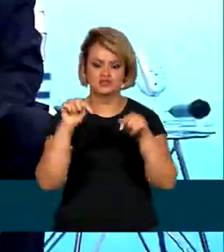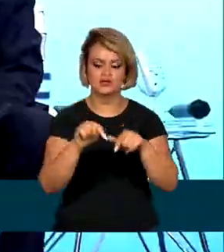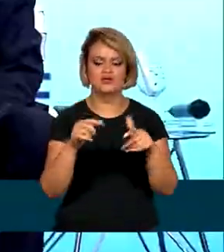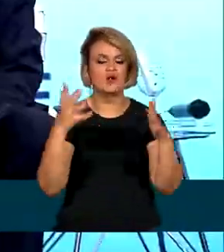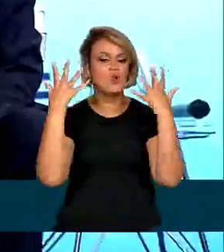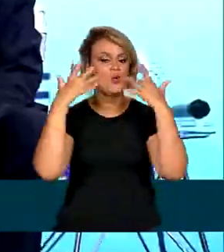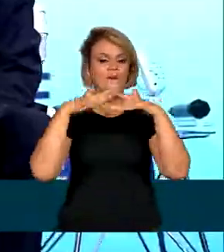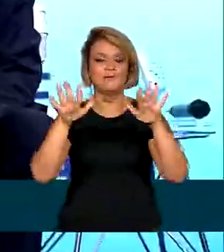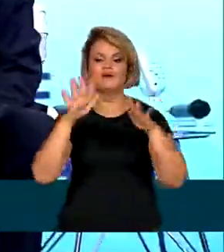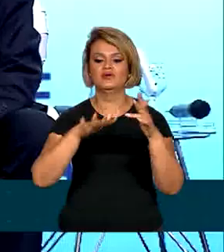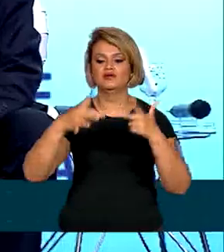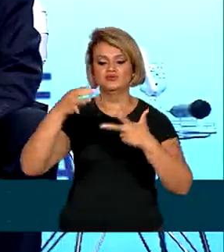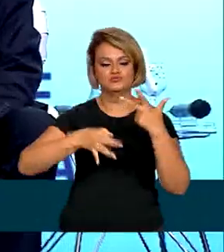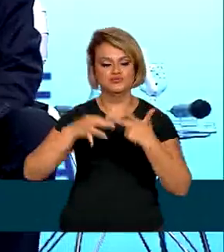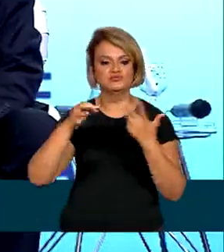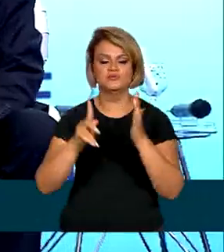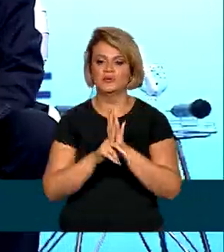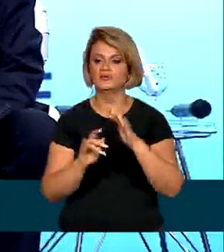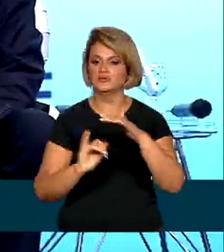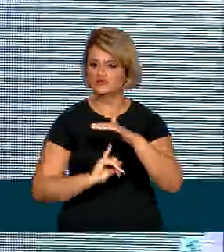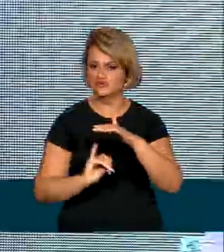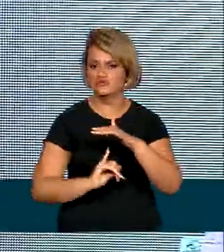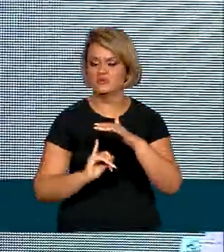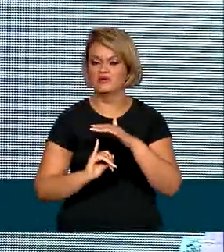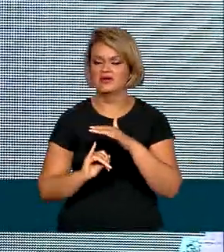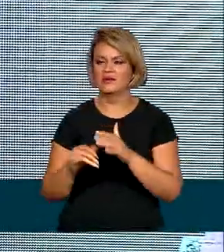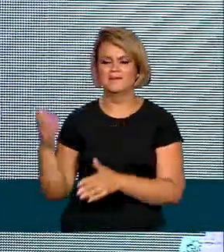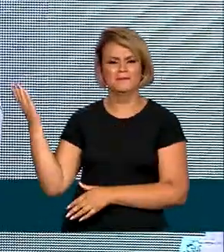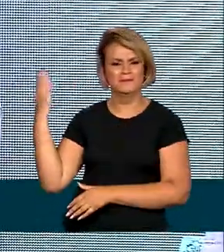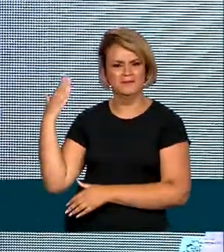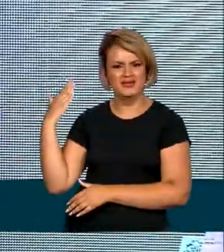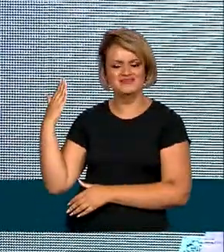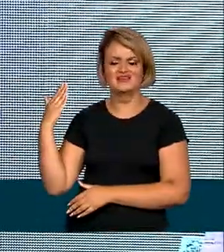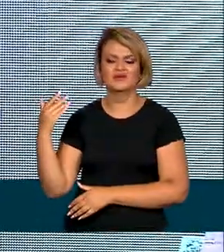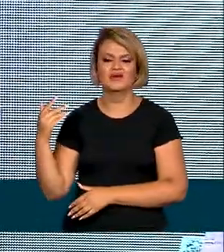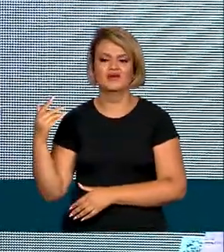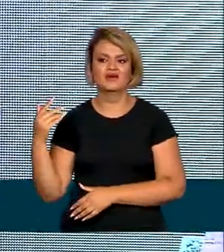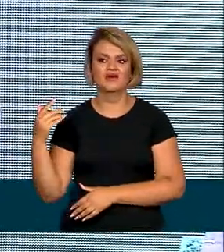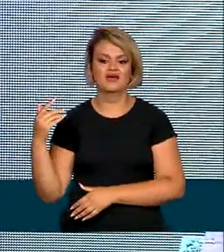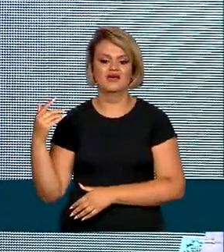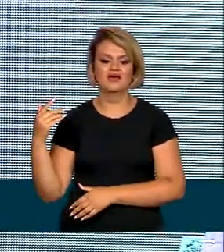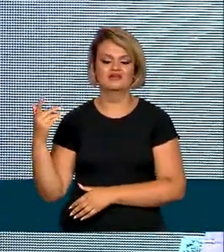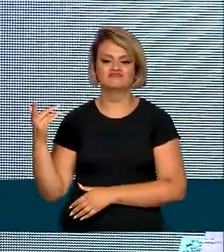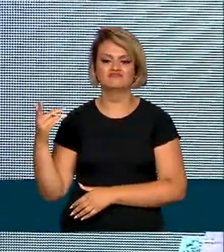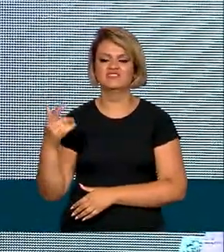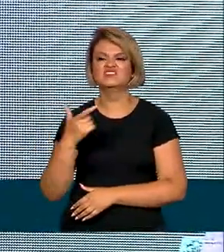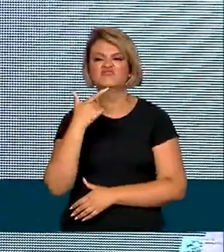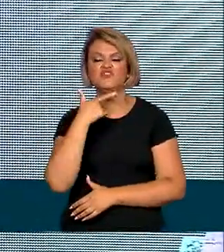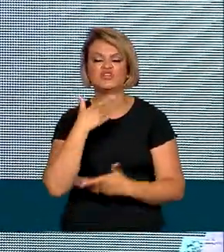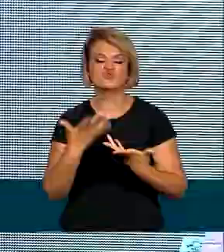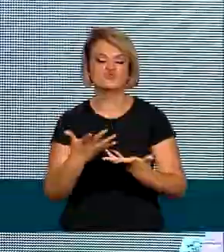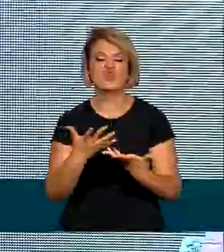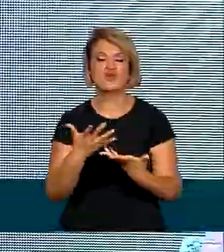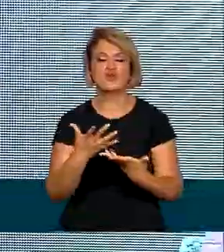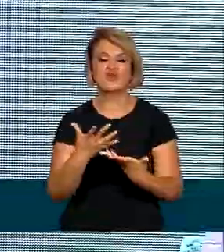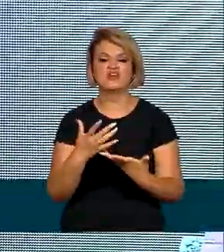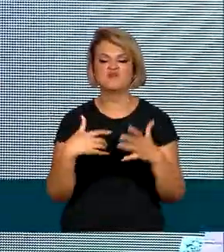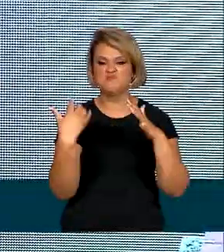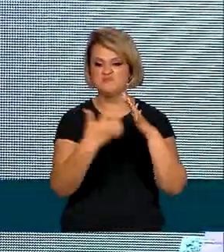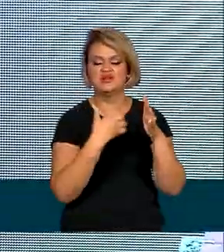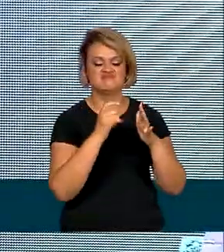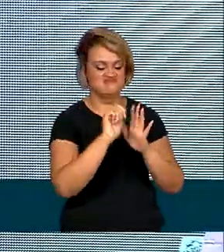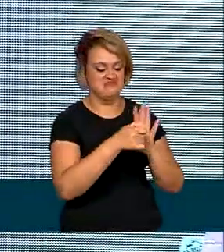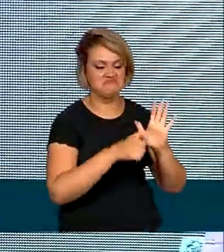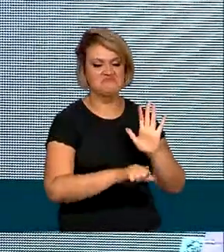normalidade jurídica institucional superando aquele tempo recente que se desejou criminalizar as